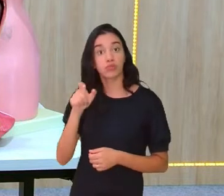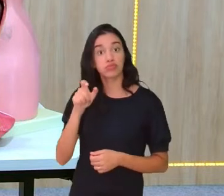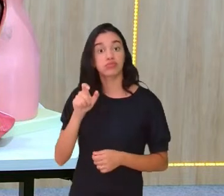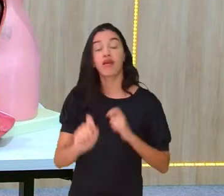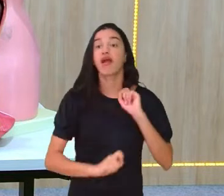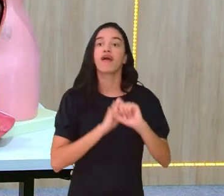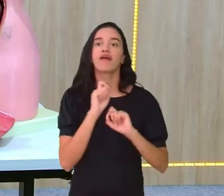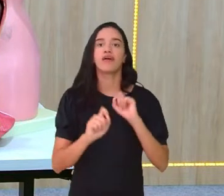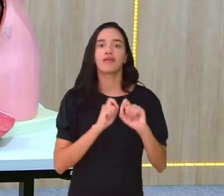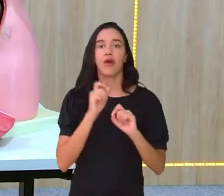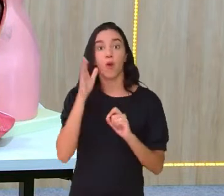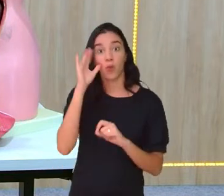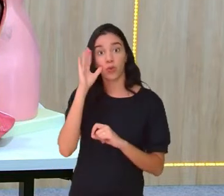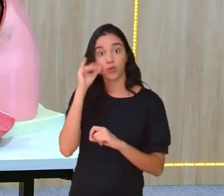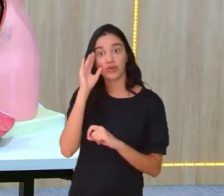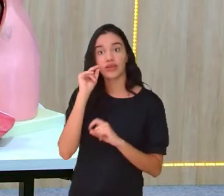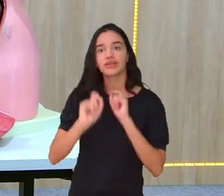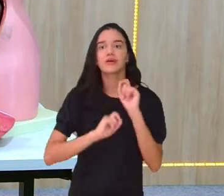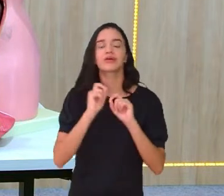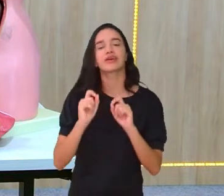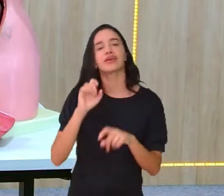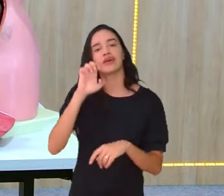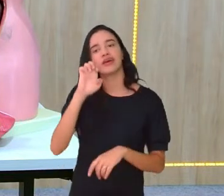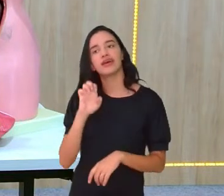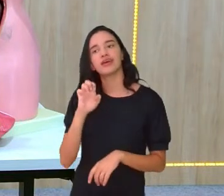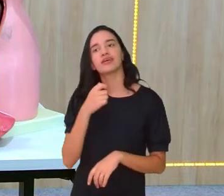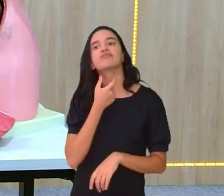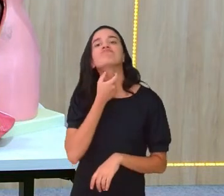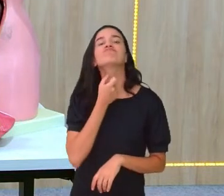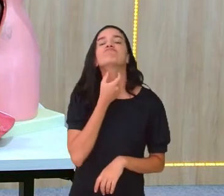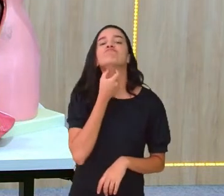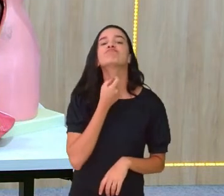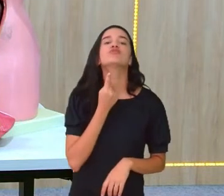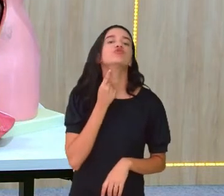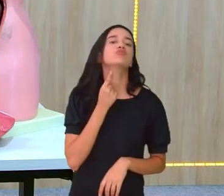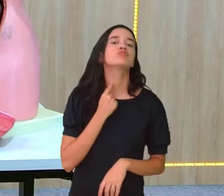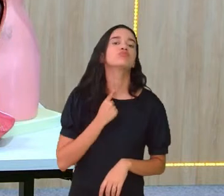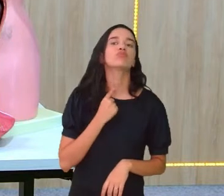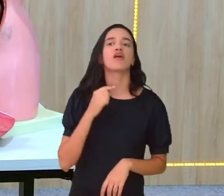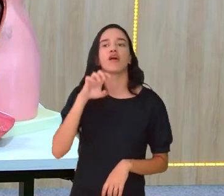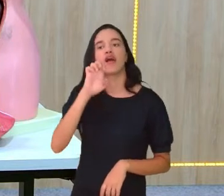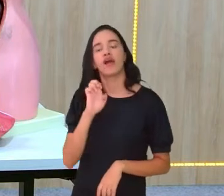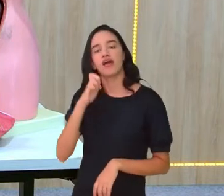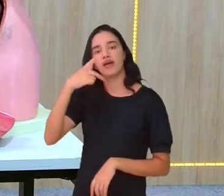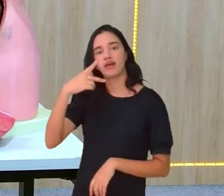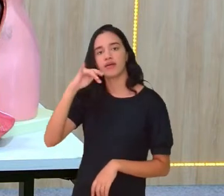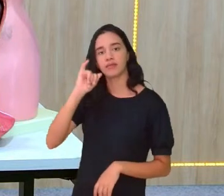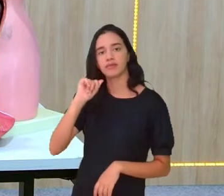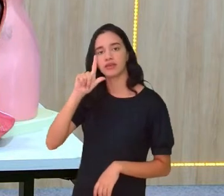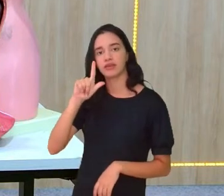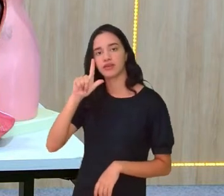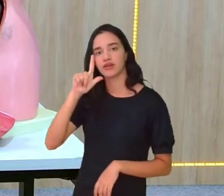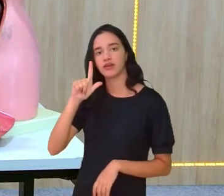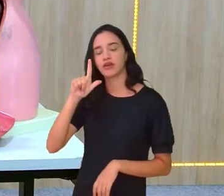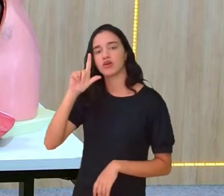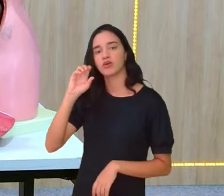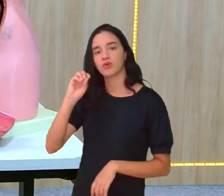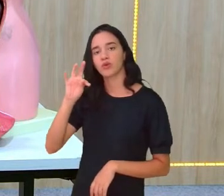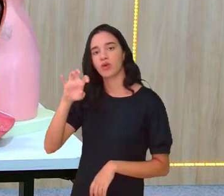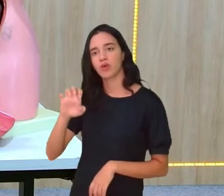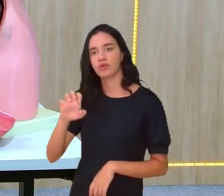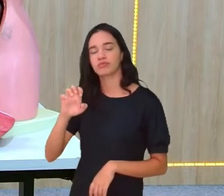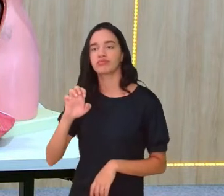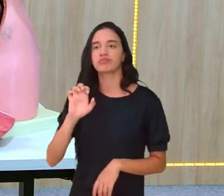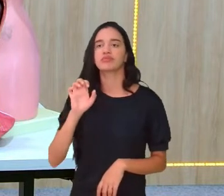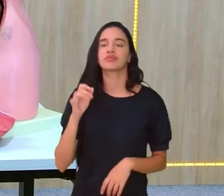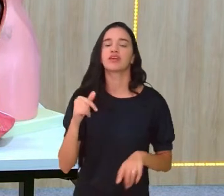da epiglote. Quando eu coloquei para vocês dizendo que a questão aí, não é, da faringe, que tanto